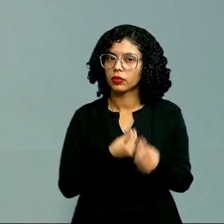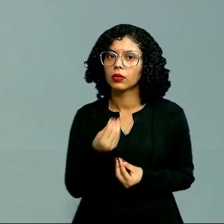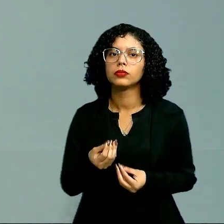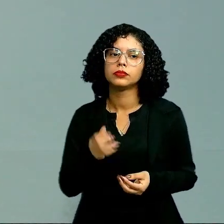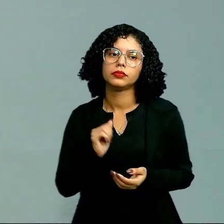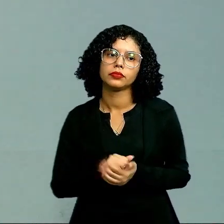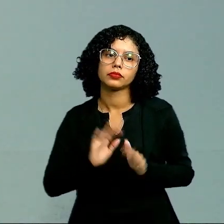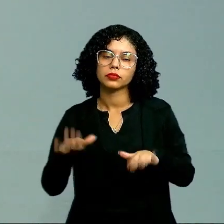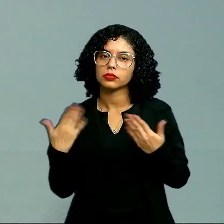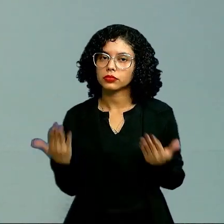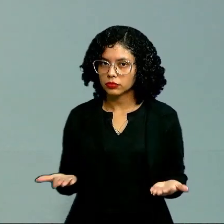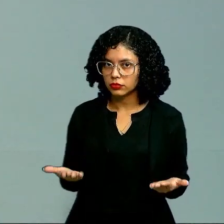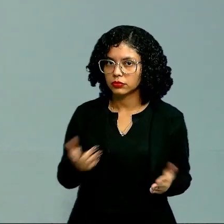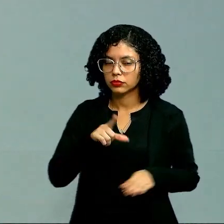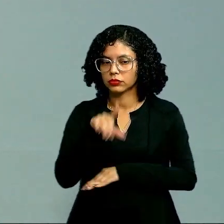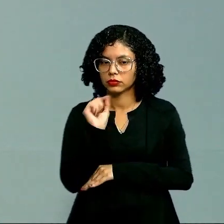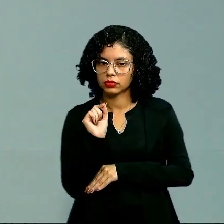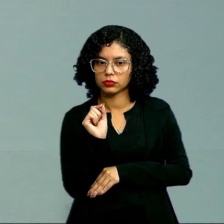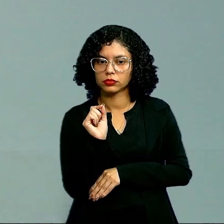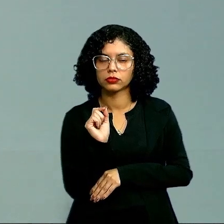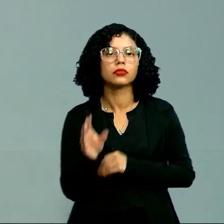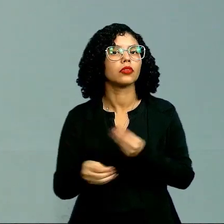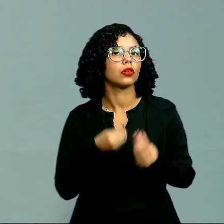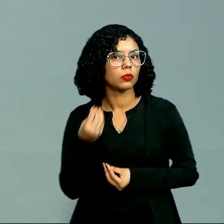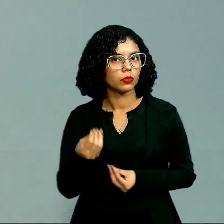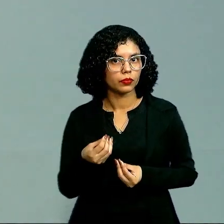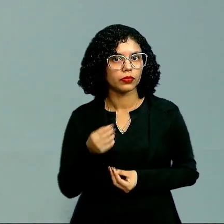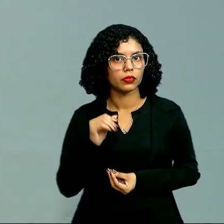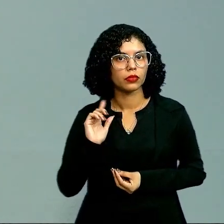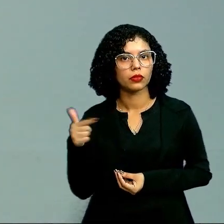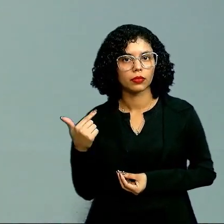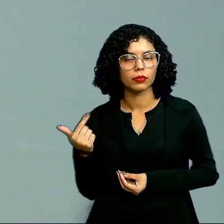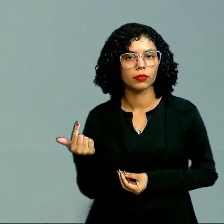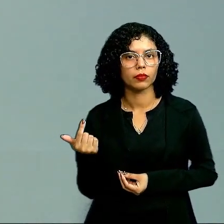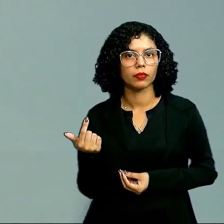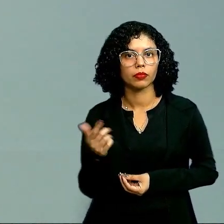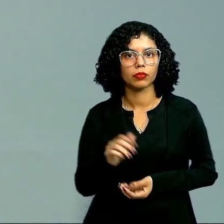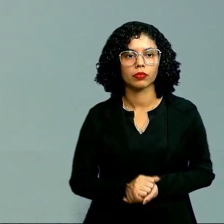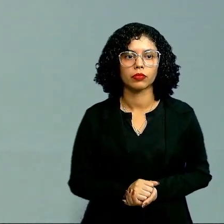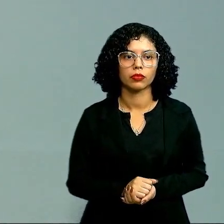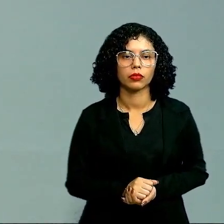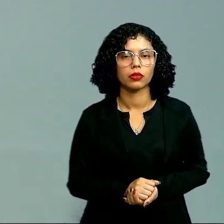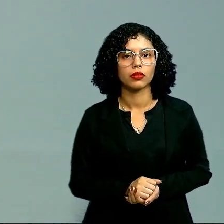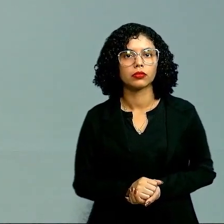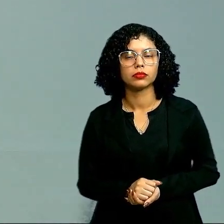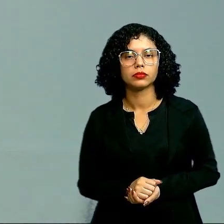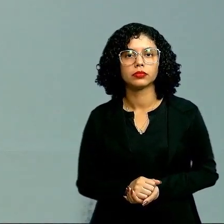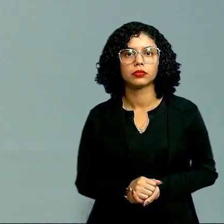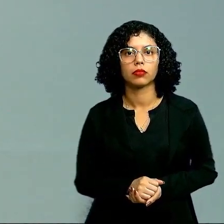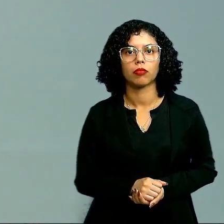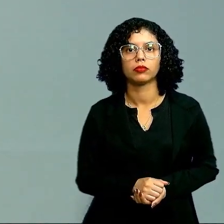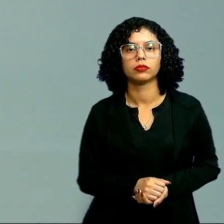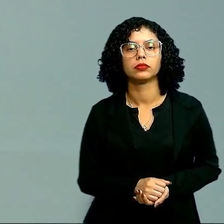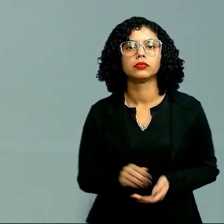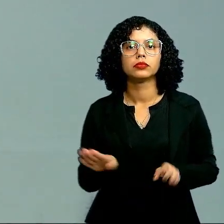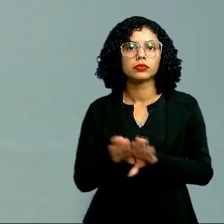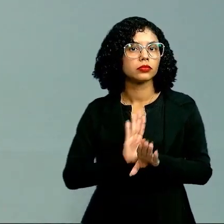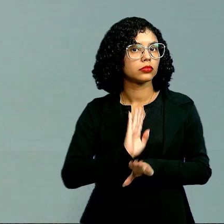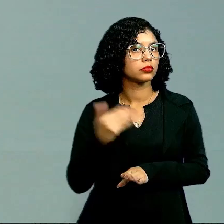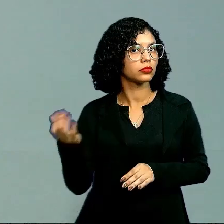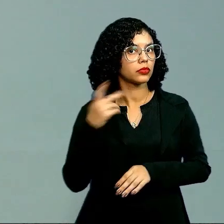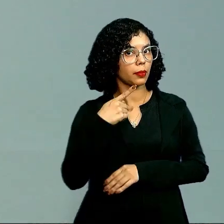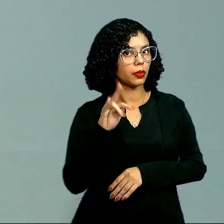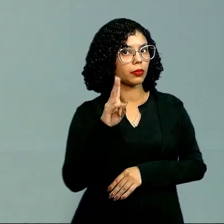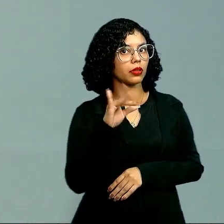jogar, qual é a jogada preferida e como vai derrubar aquela bola. Então, quando a gente fala isso, a